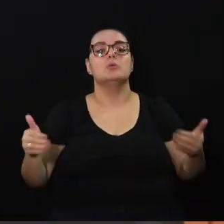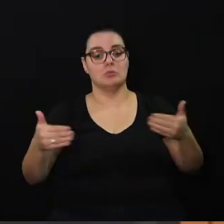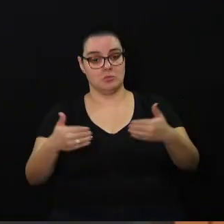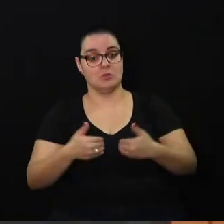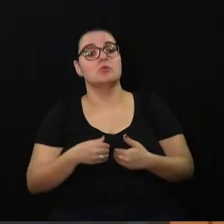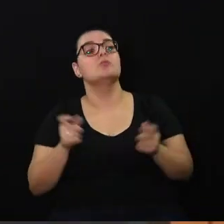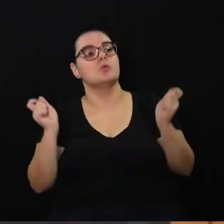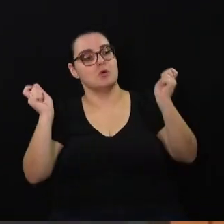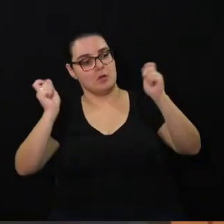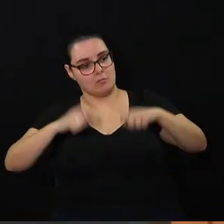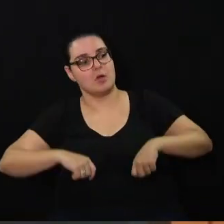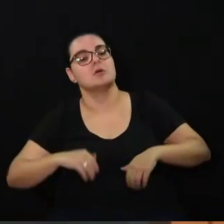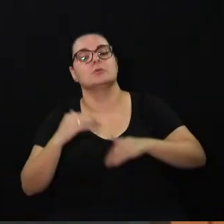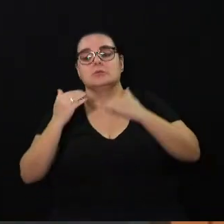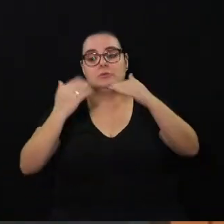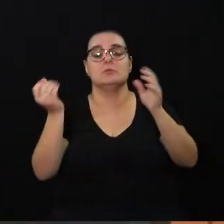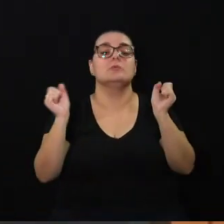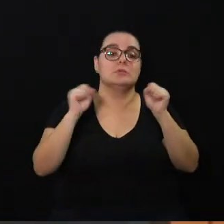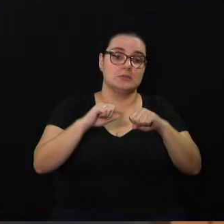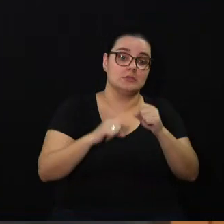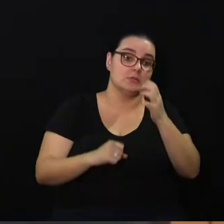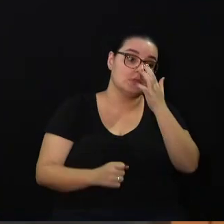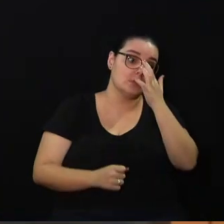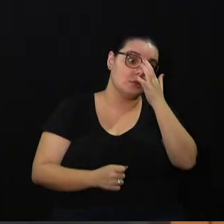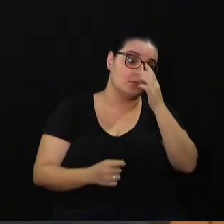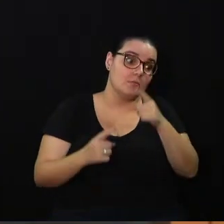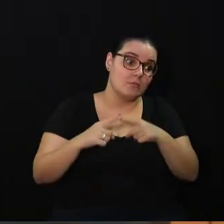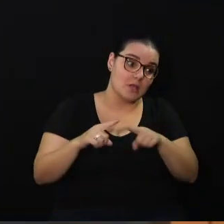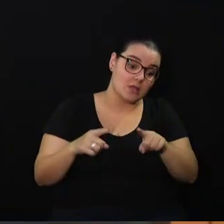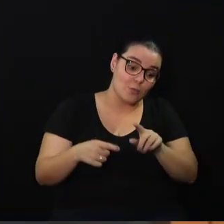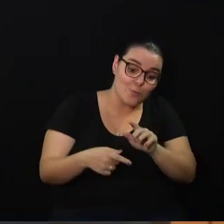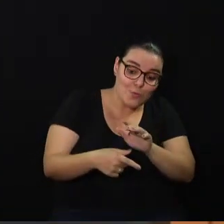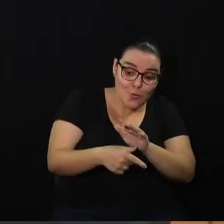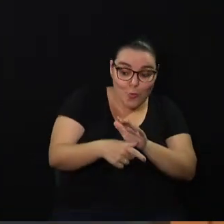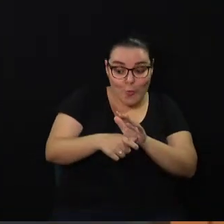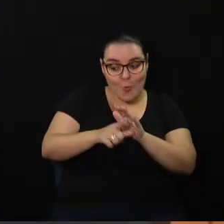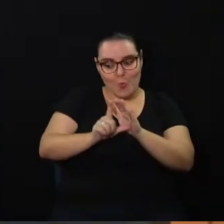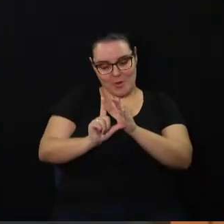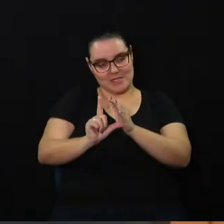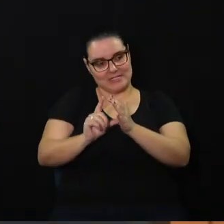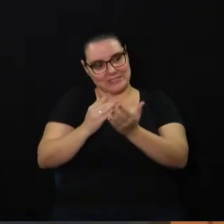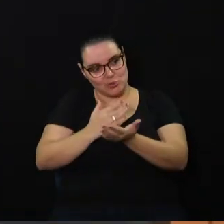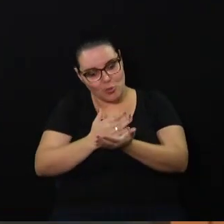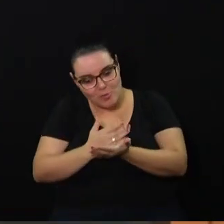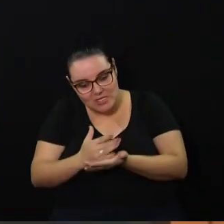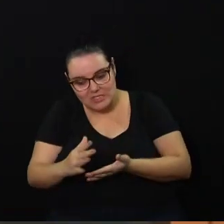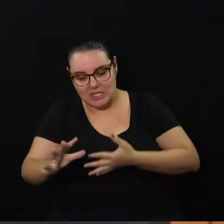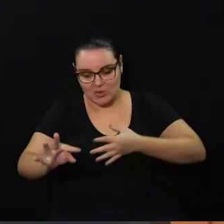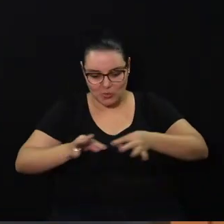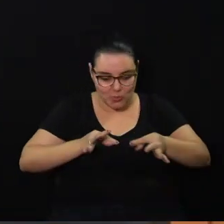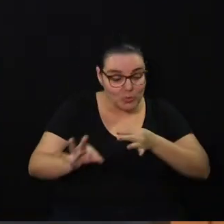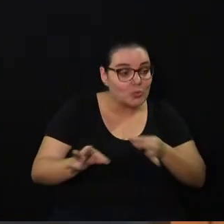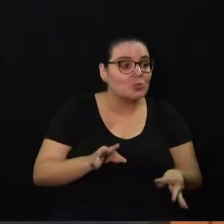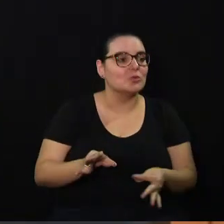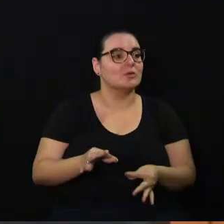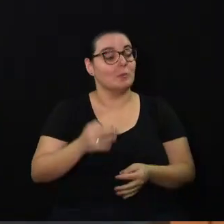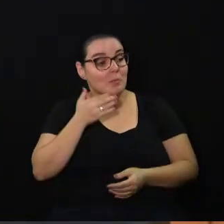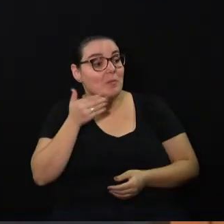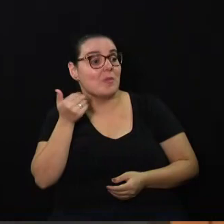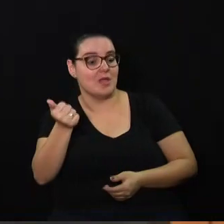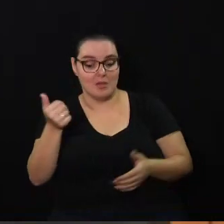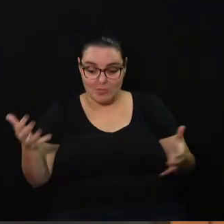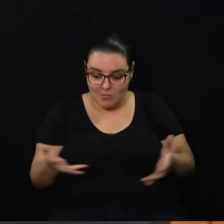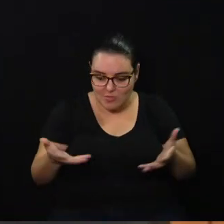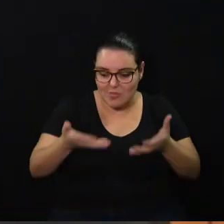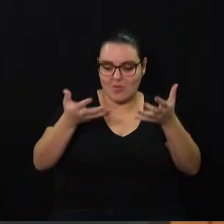de desenvolver isso mas quanto antes a criança começar com as intervenções é precoces melhor o prognóstico